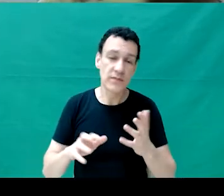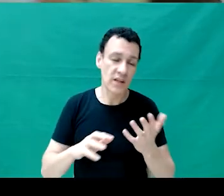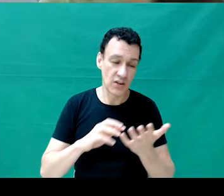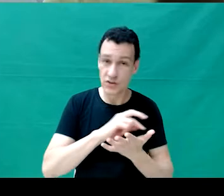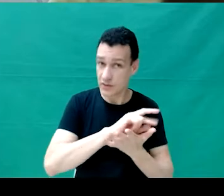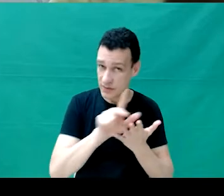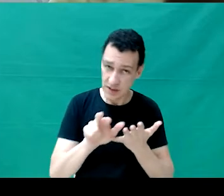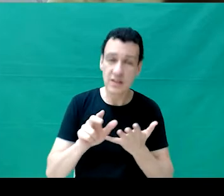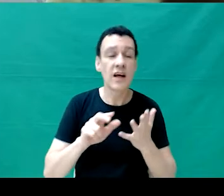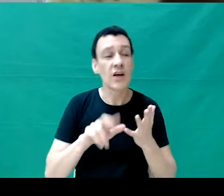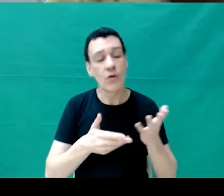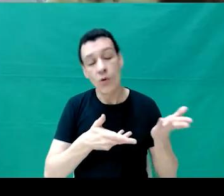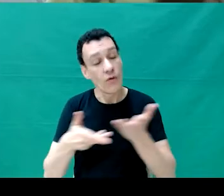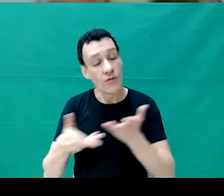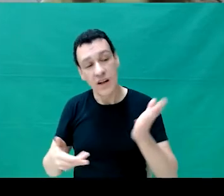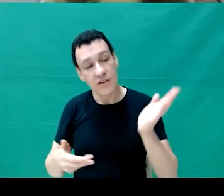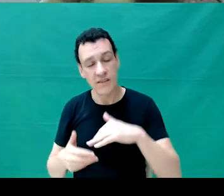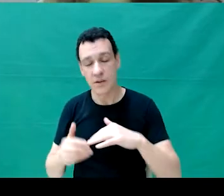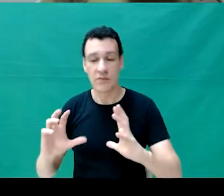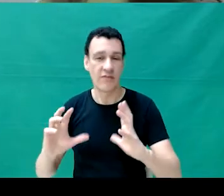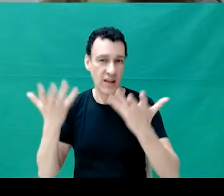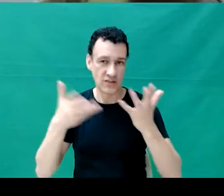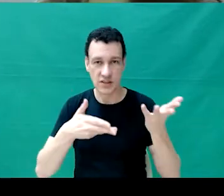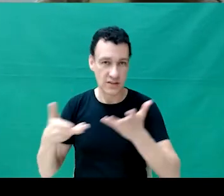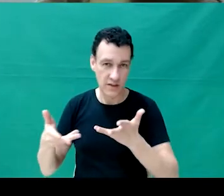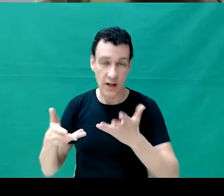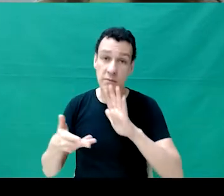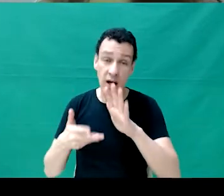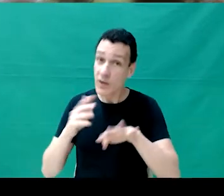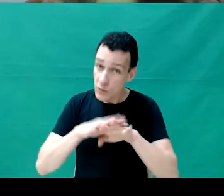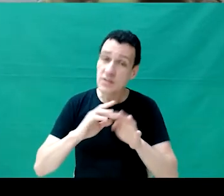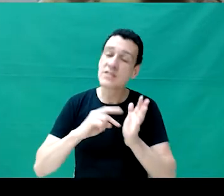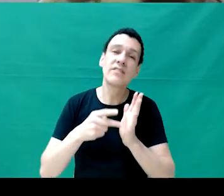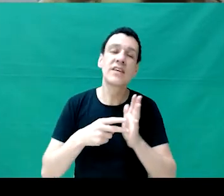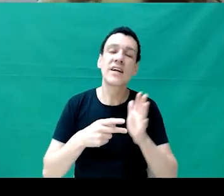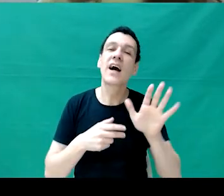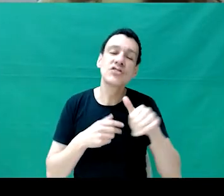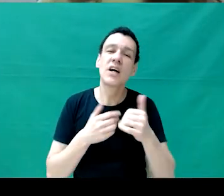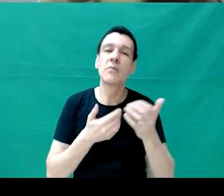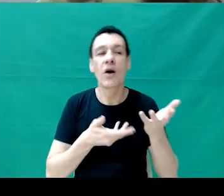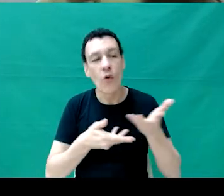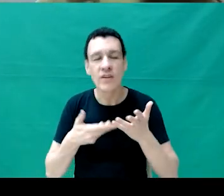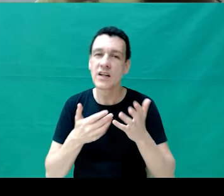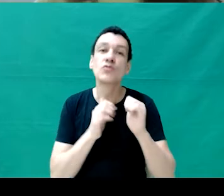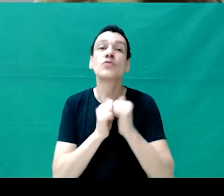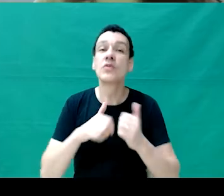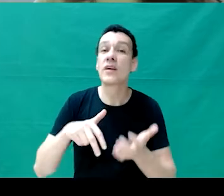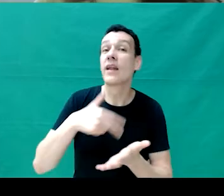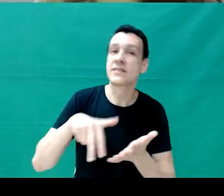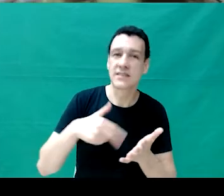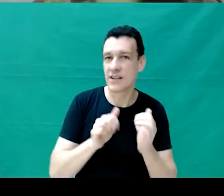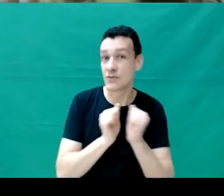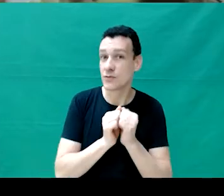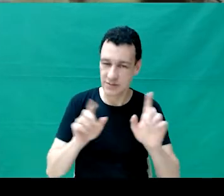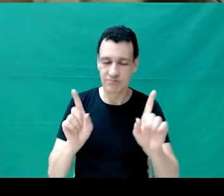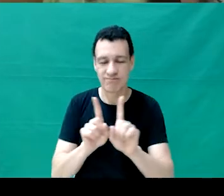é convidar para festa, inclusão é convidar para dançar. O que isso significa? Que a diversidade é